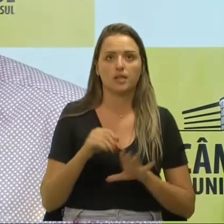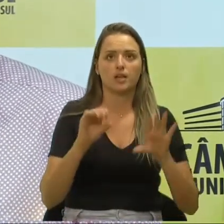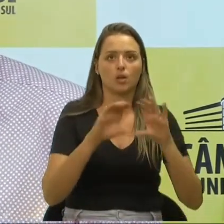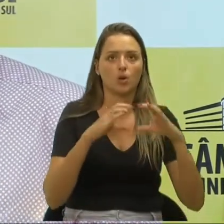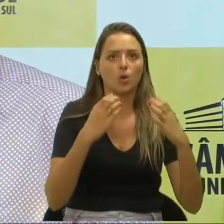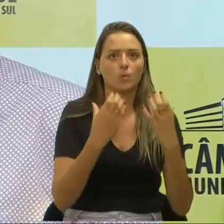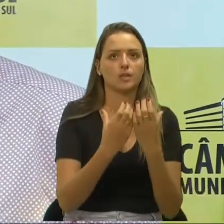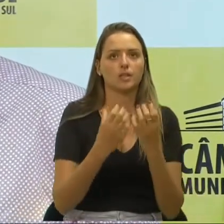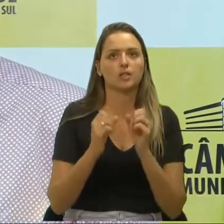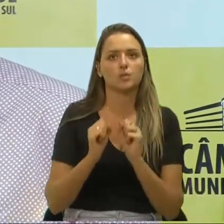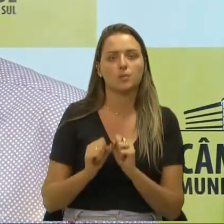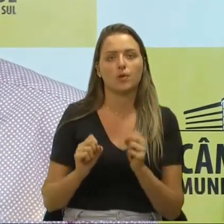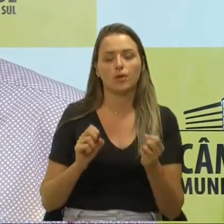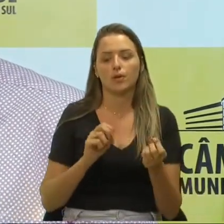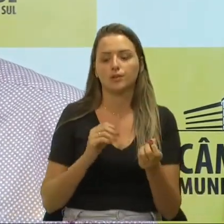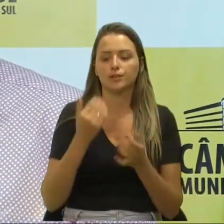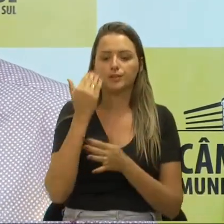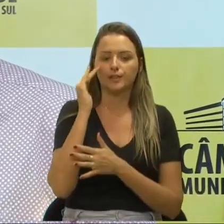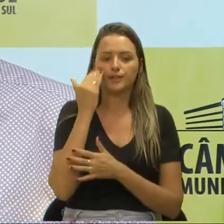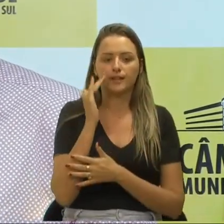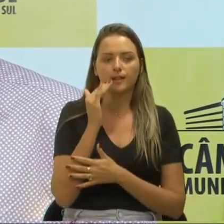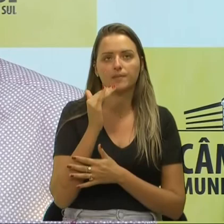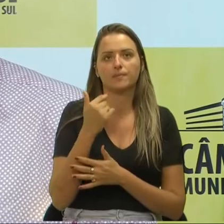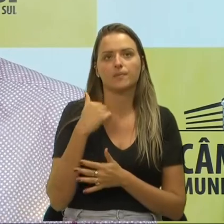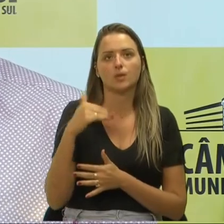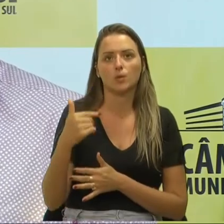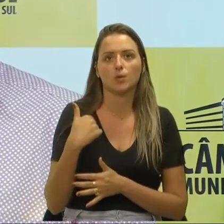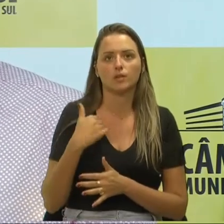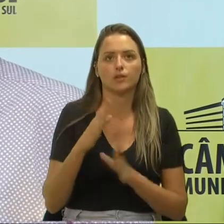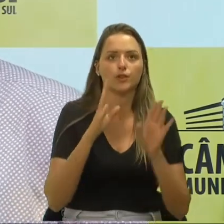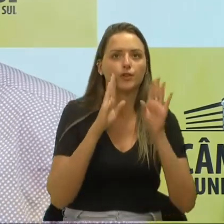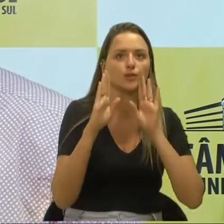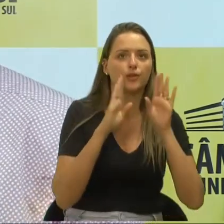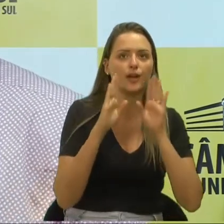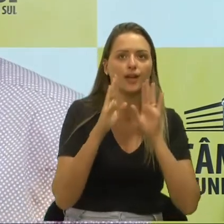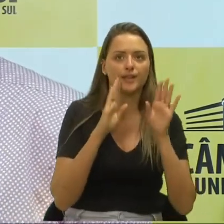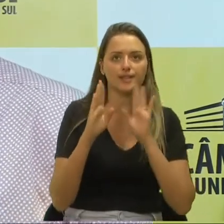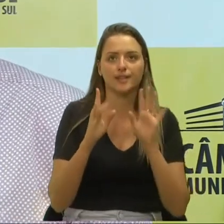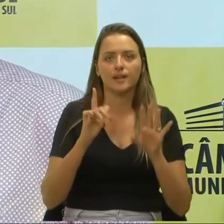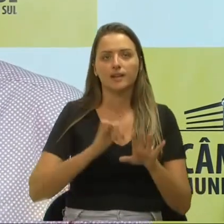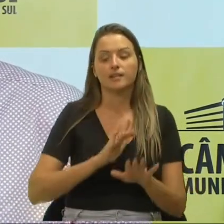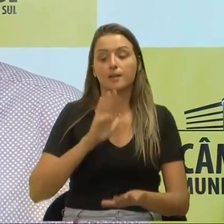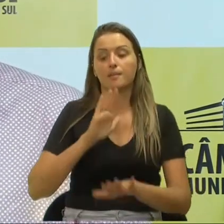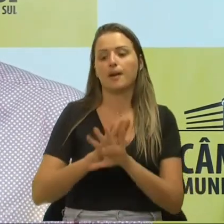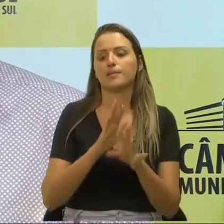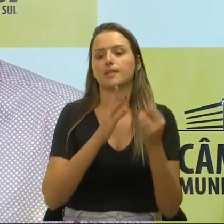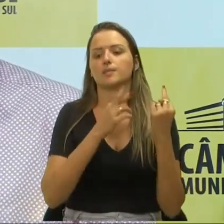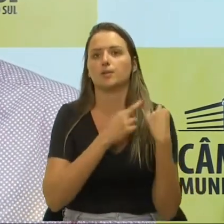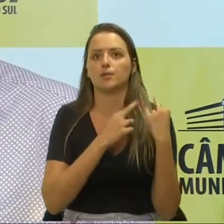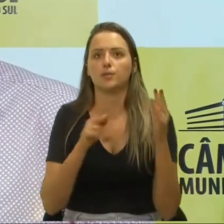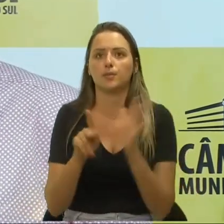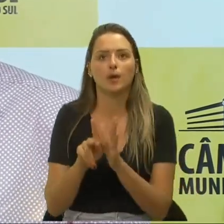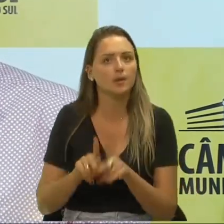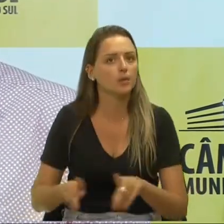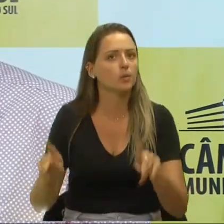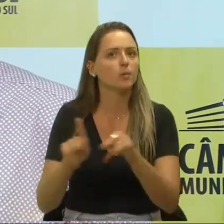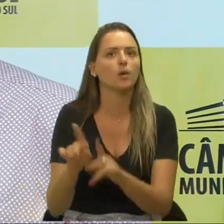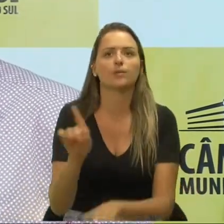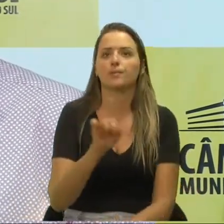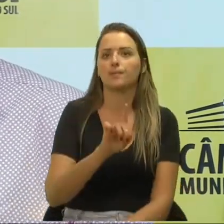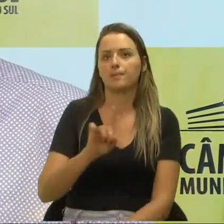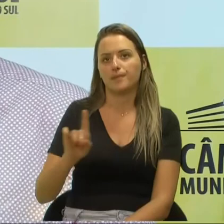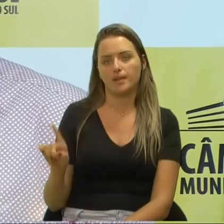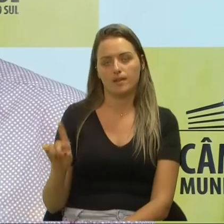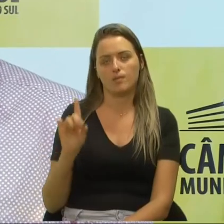comunidade talvez vai interpretar no final de semana, quando foi colocado no Face, não, dar mais uma atribuição além daquilo grande imposto que a